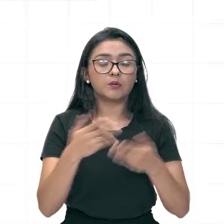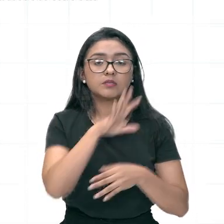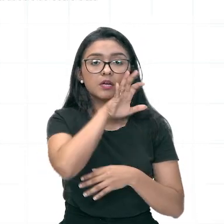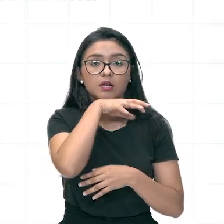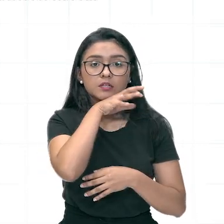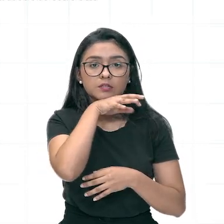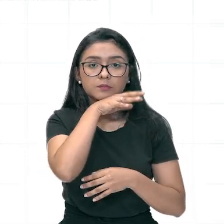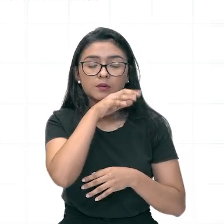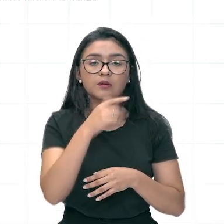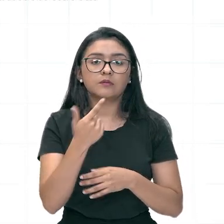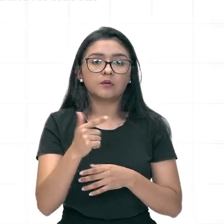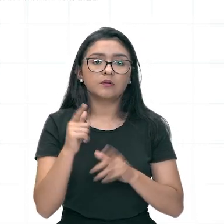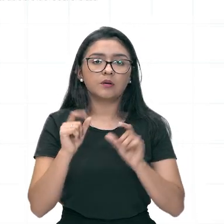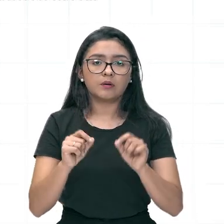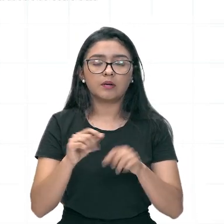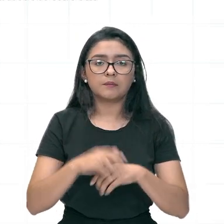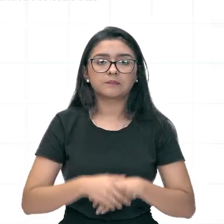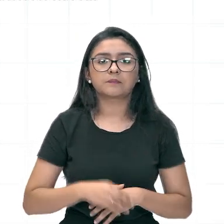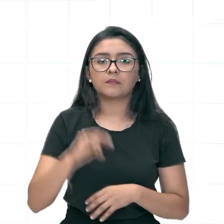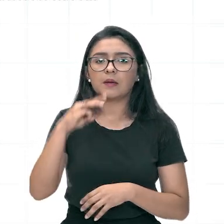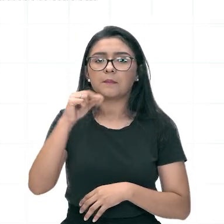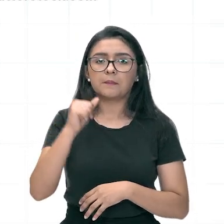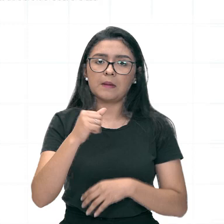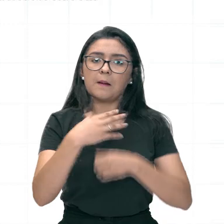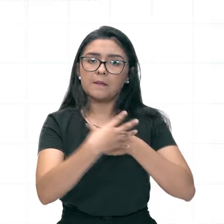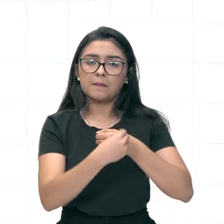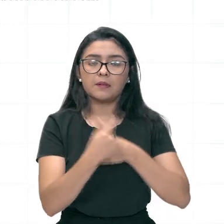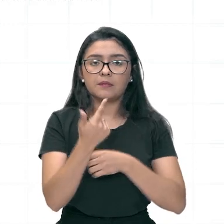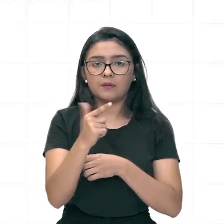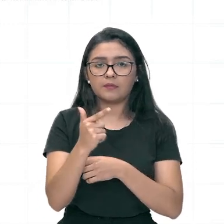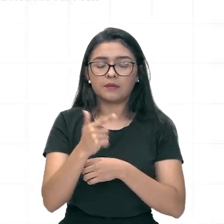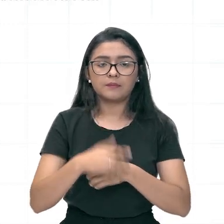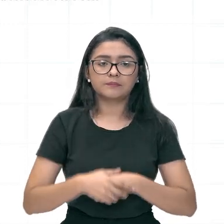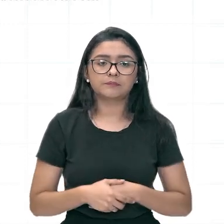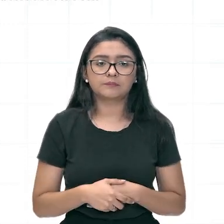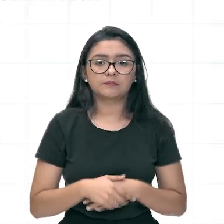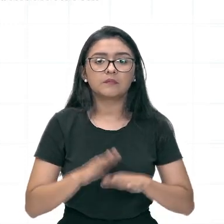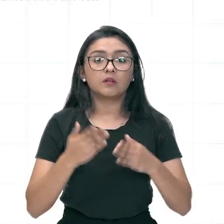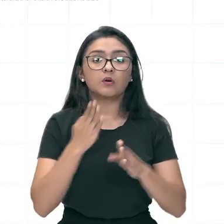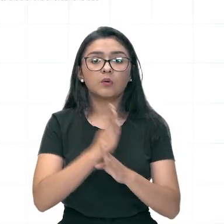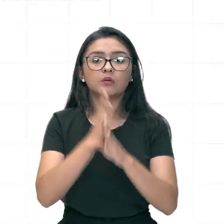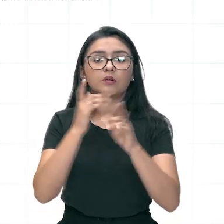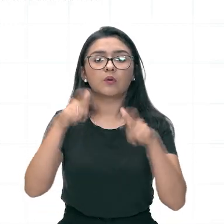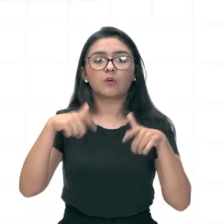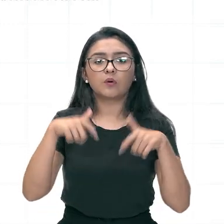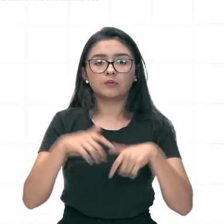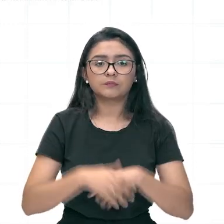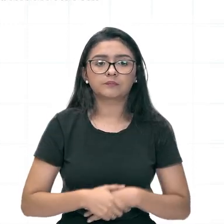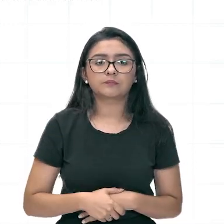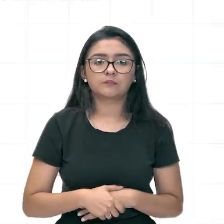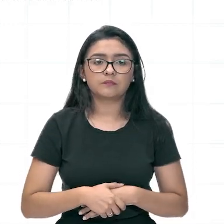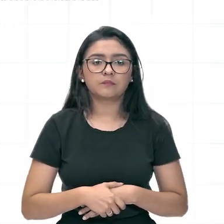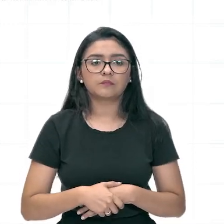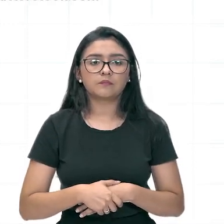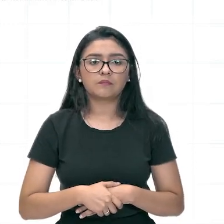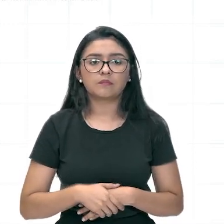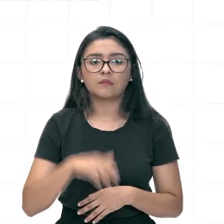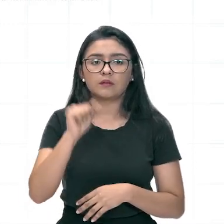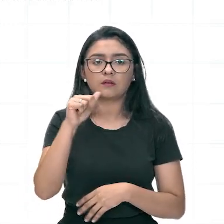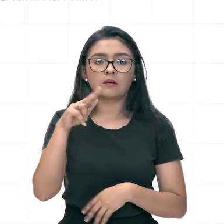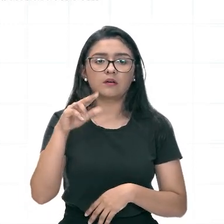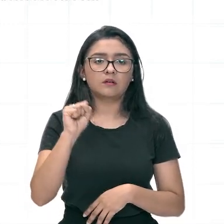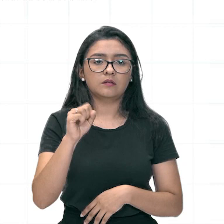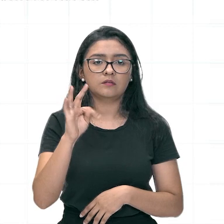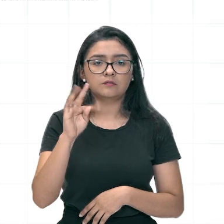animais não possuem mamilos. E aí, na outra imagem, a gente observa aí que eles são encontrados também na Austrália e na